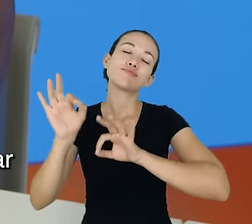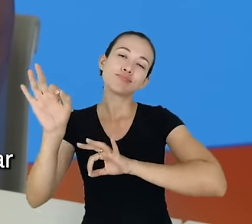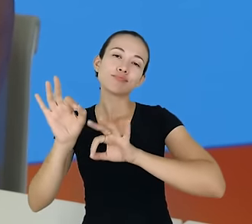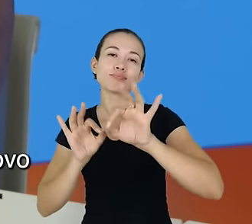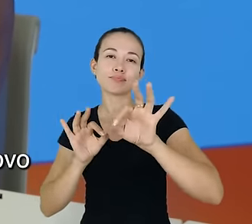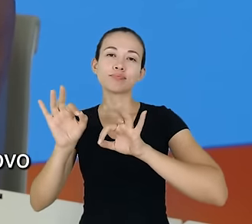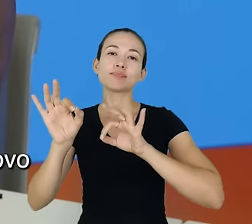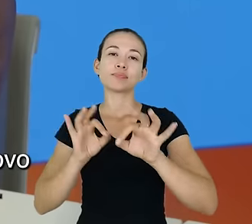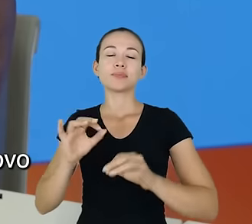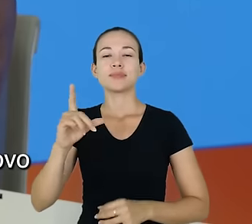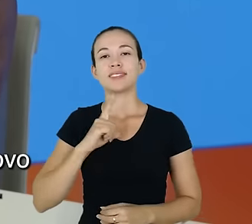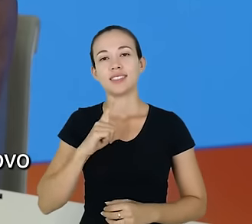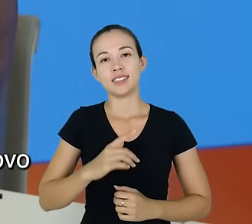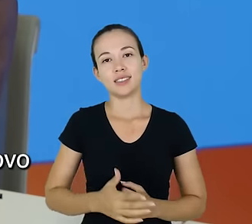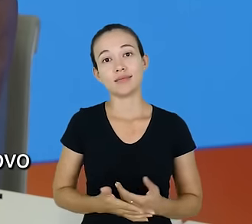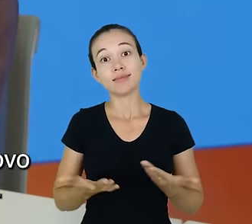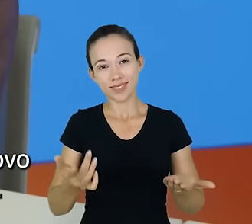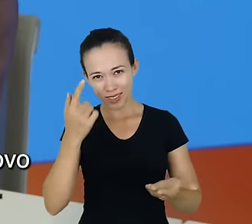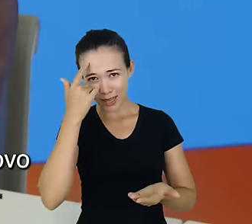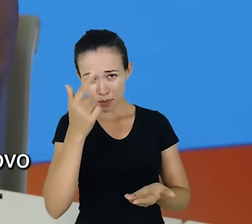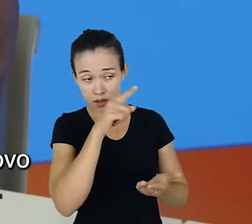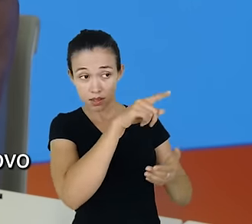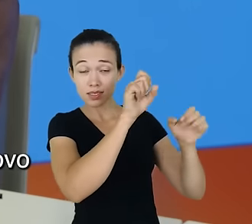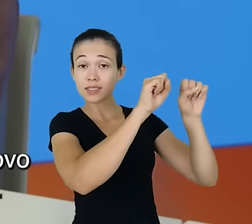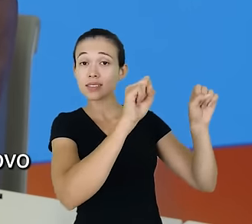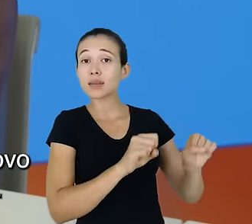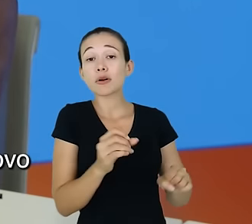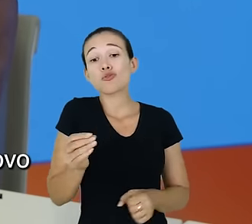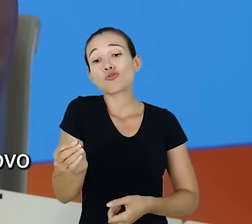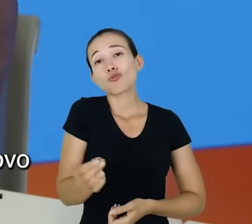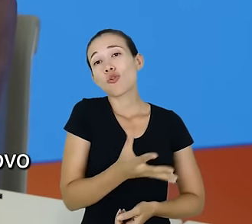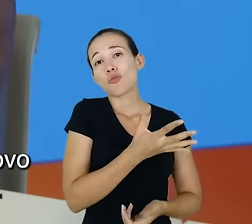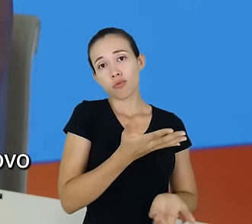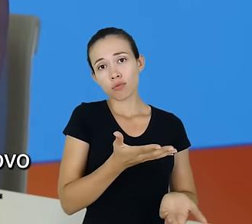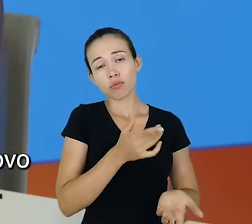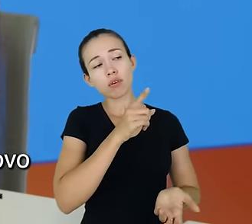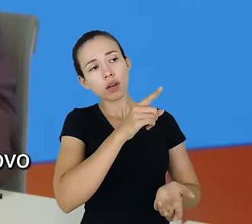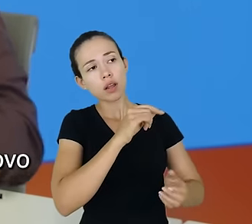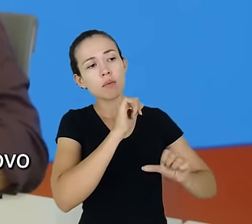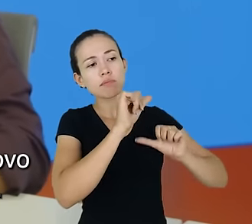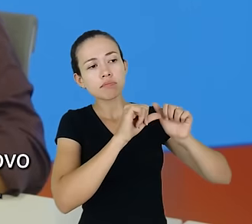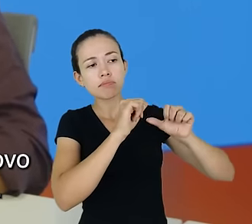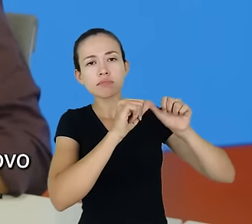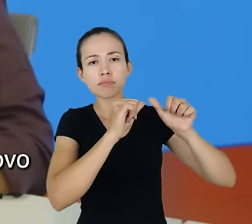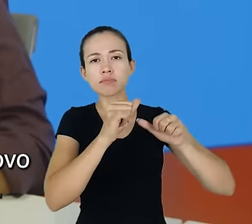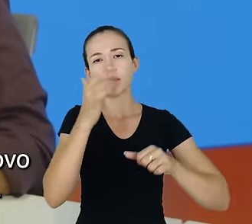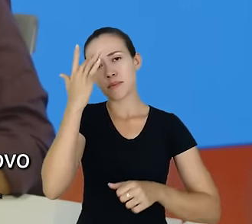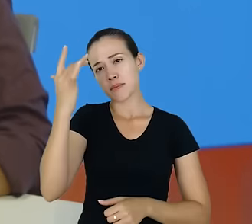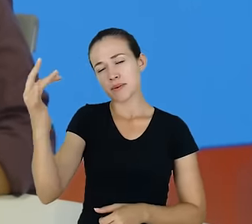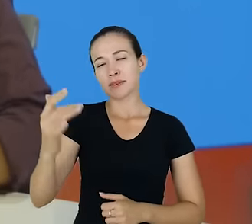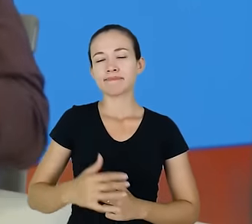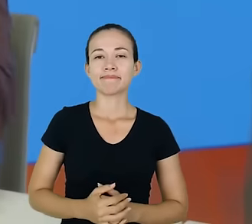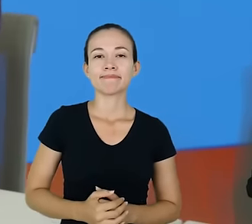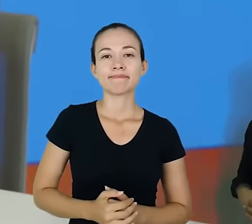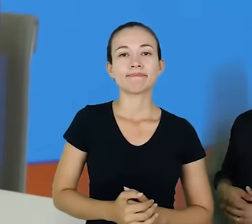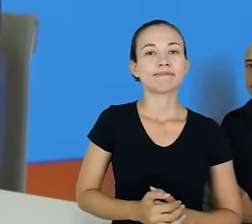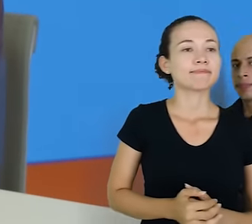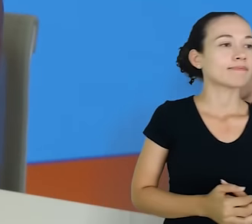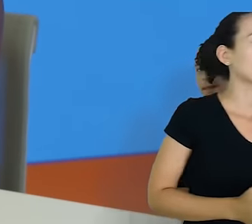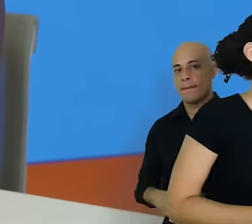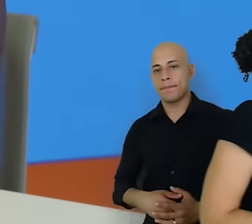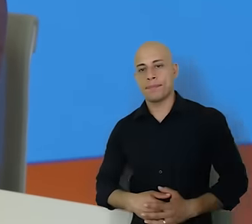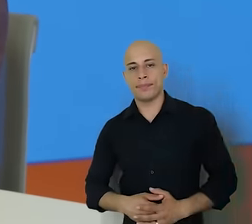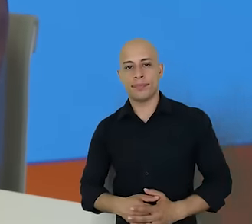ajustado então mais uma vez é um sistema novo e ele tá sendo ajustado dia a dia tá por isso o manual